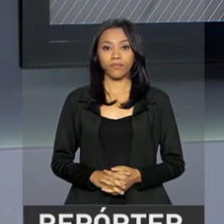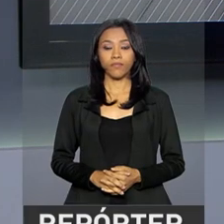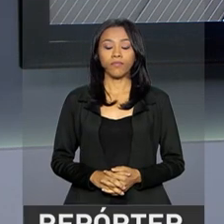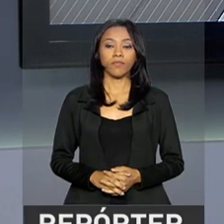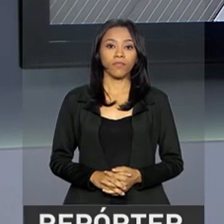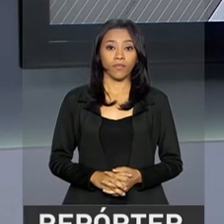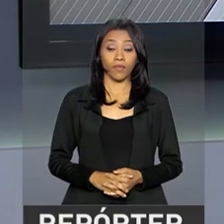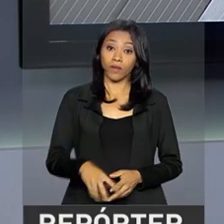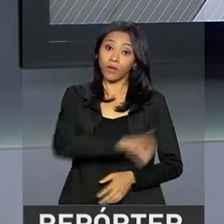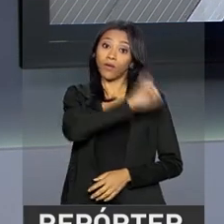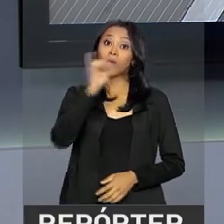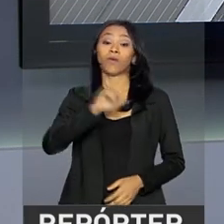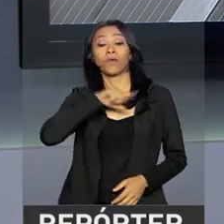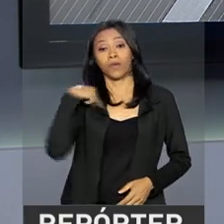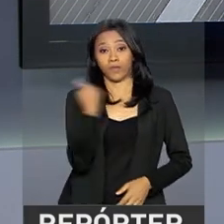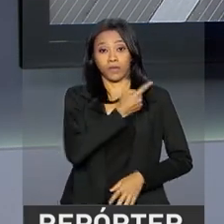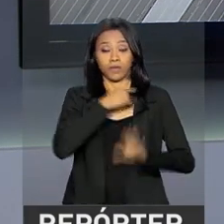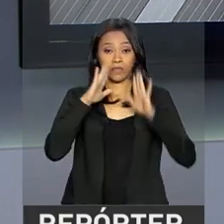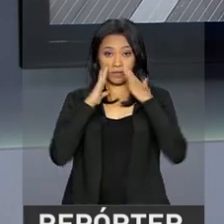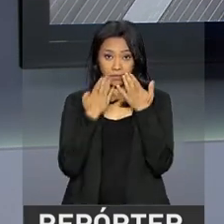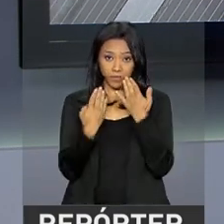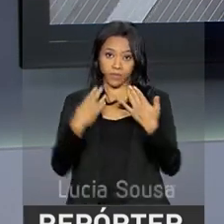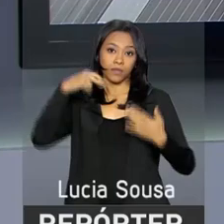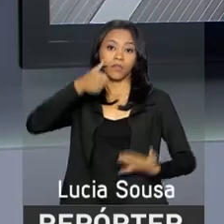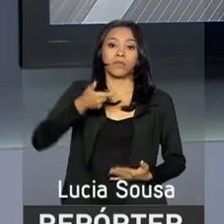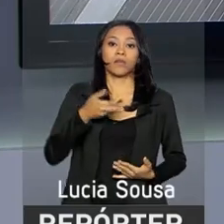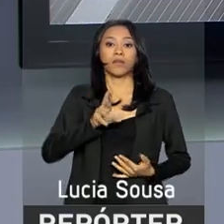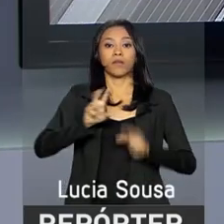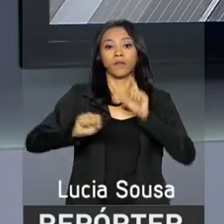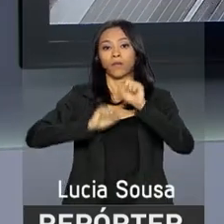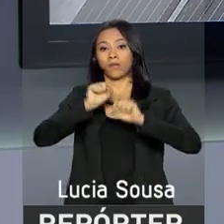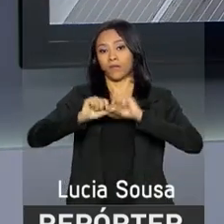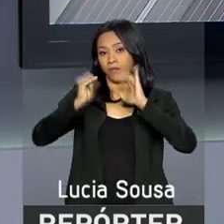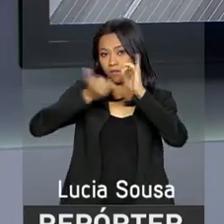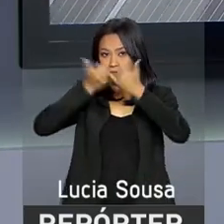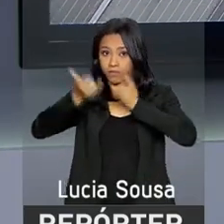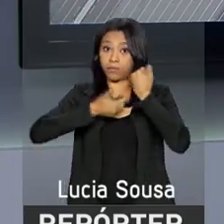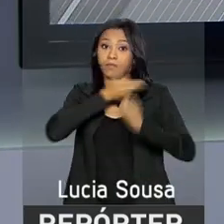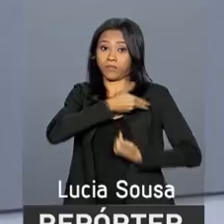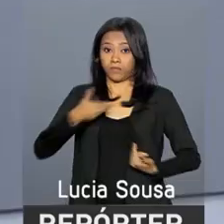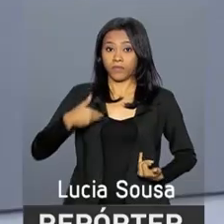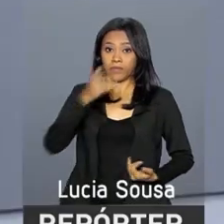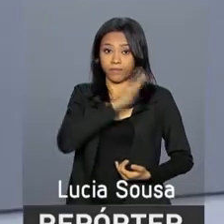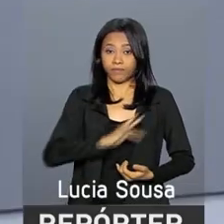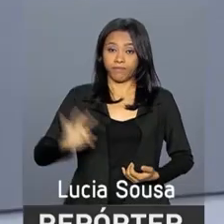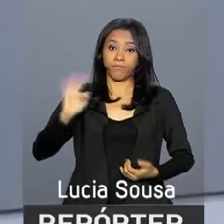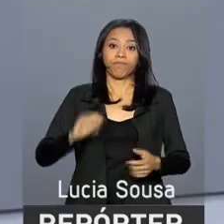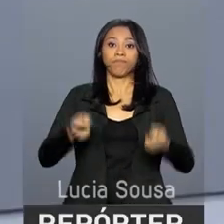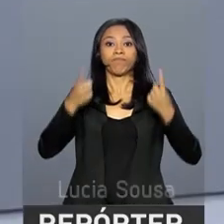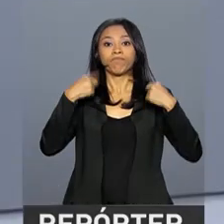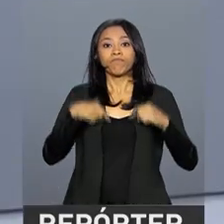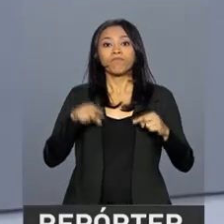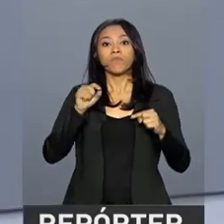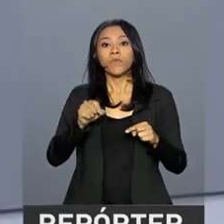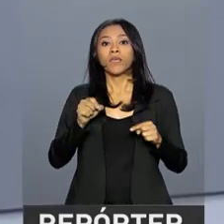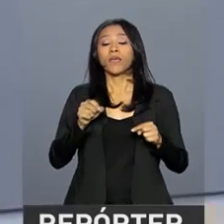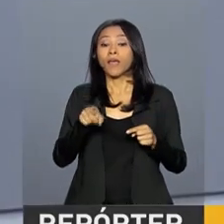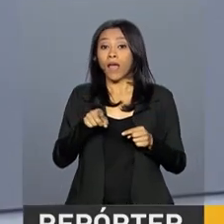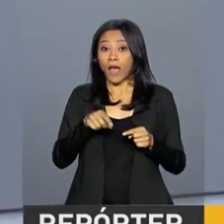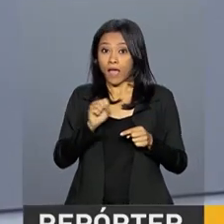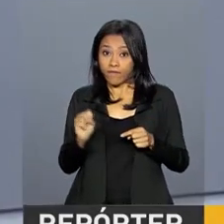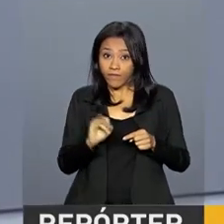o la no ar mais uma edição do repórter nbr notícias do governo federal a prévia da inflação de fevereiro